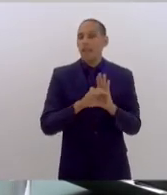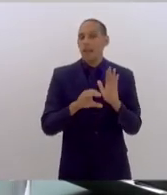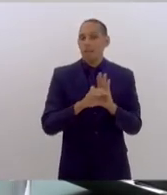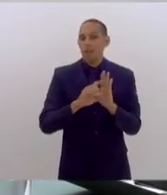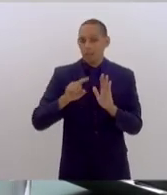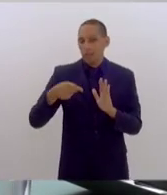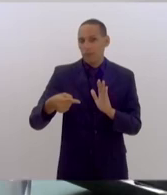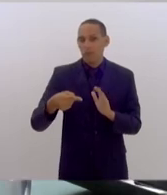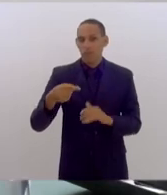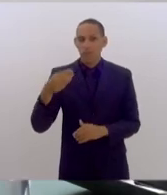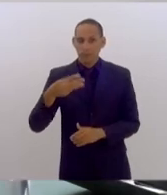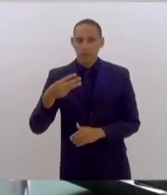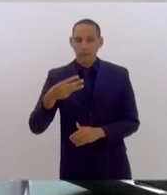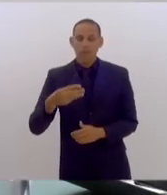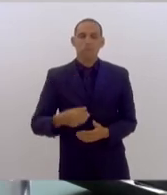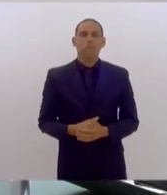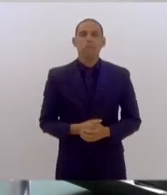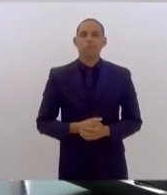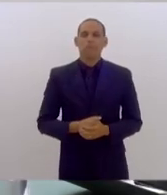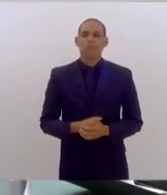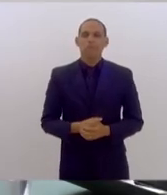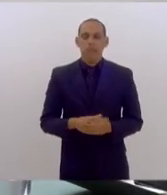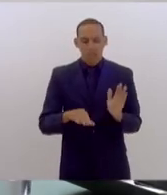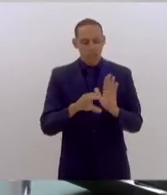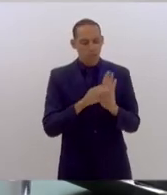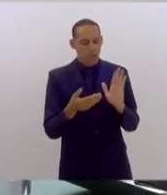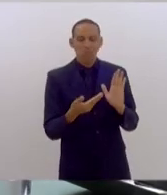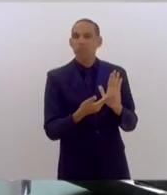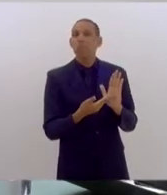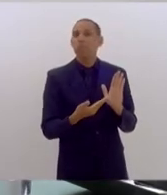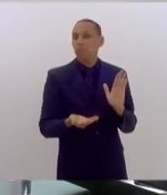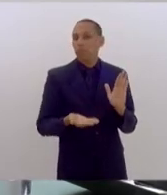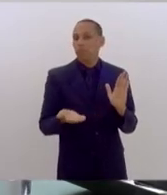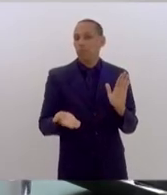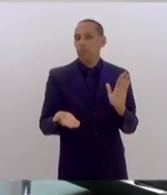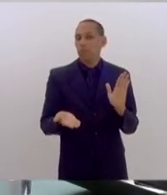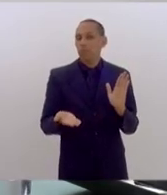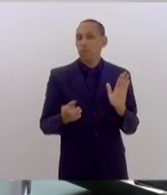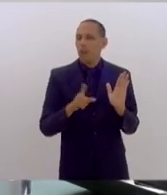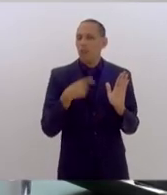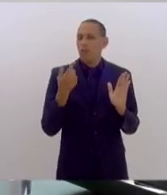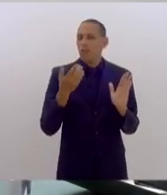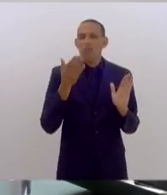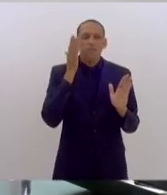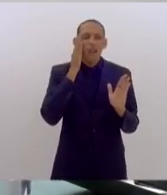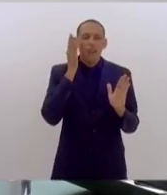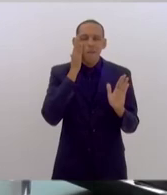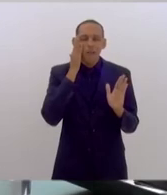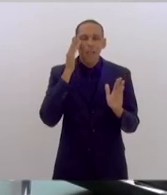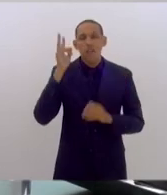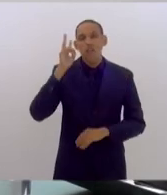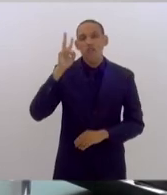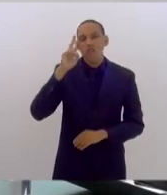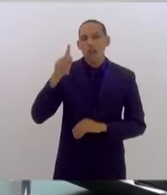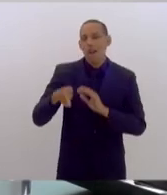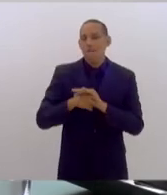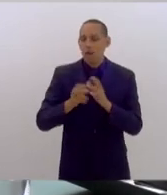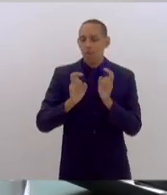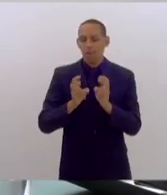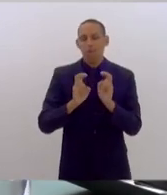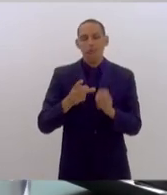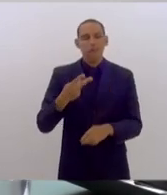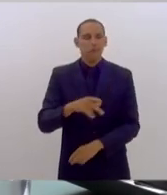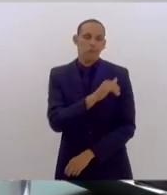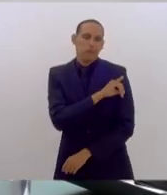seguinte Capítulo 3 é um capítulo para que a gente se tu ia historicamente a situação do transporte rodoviário